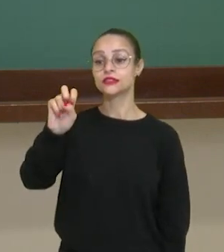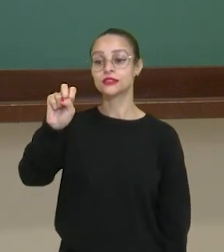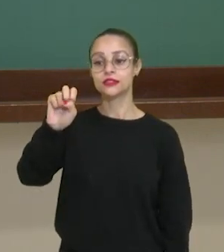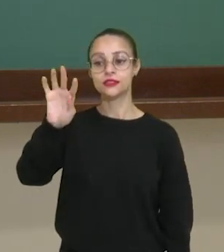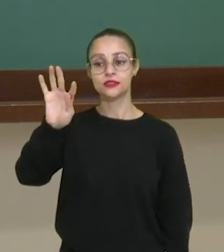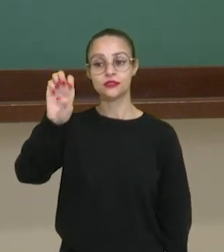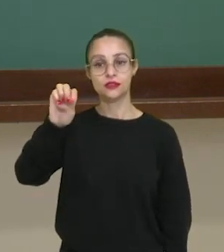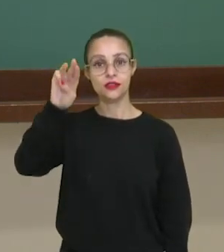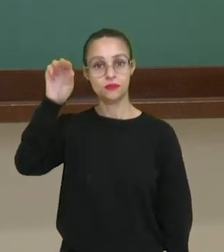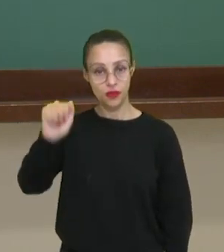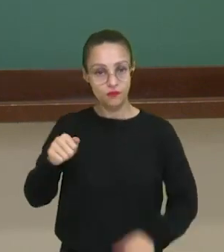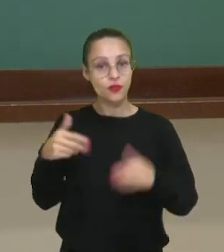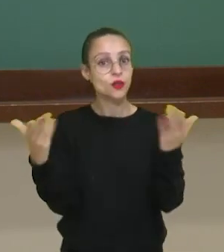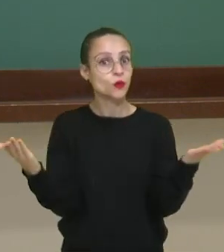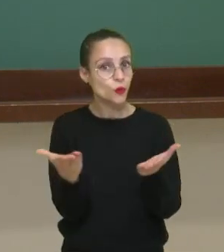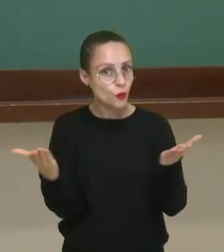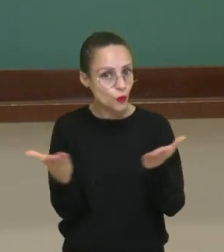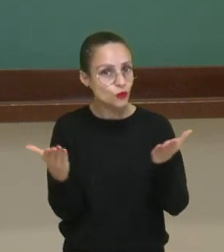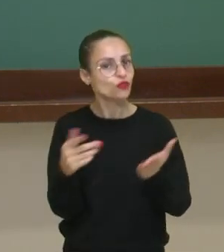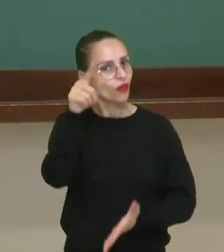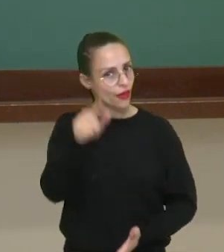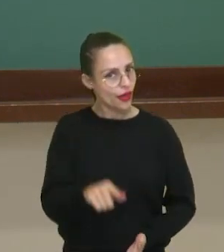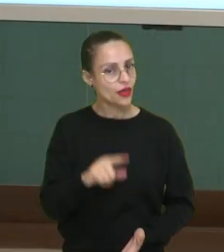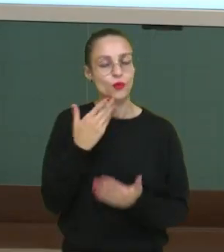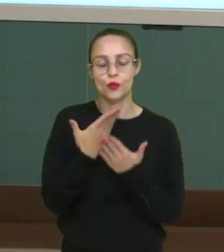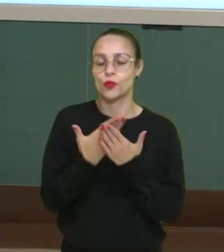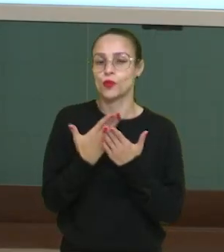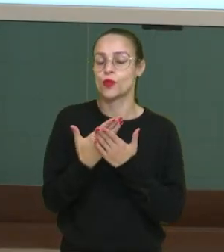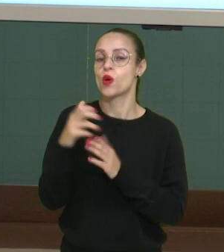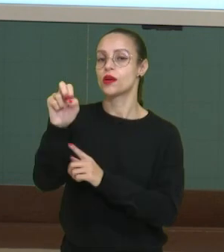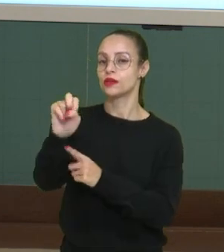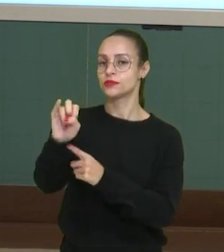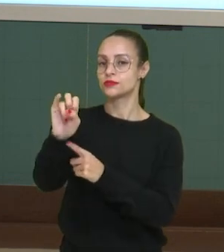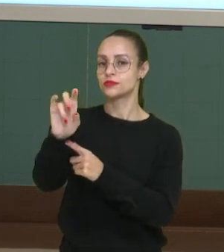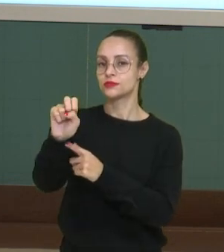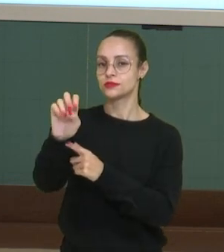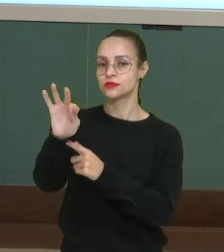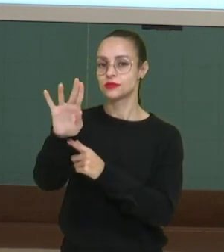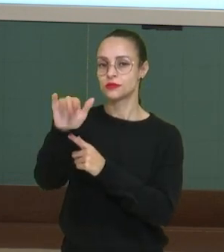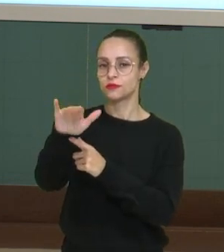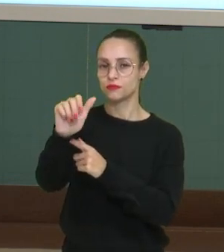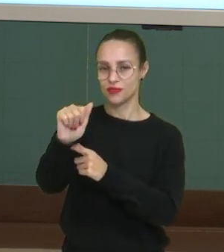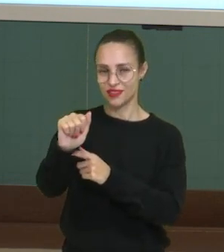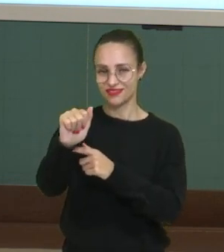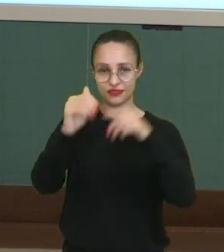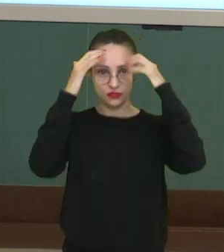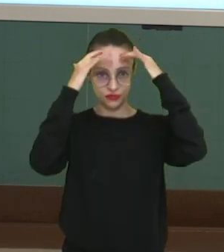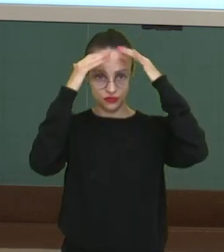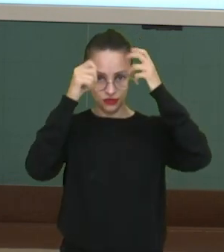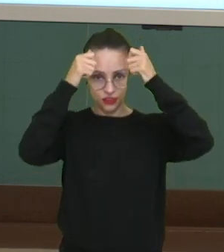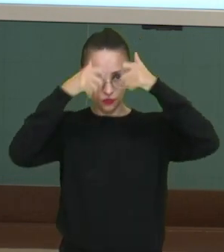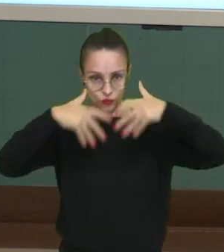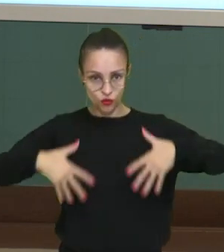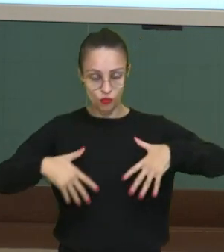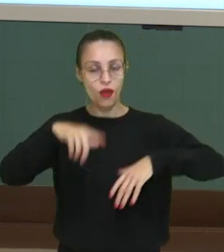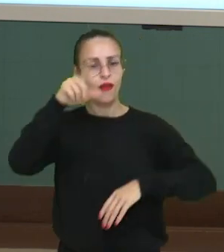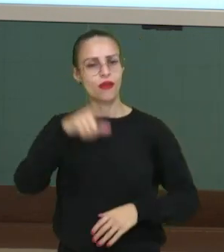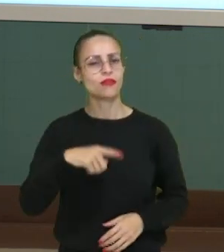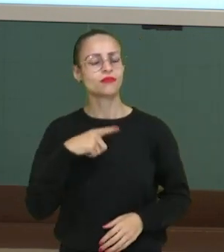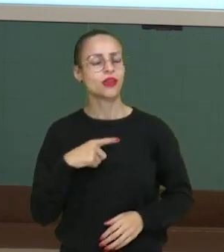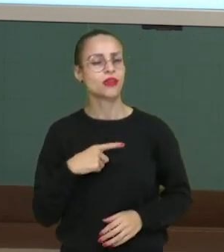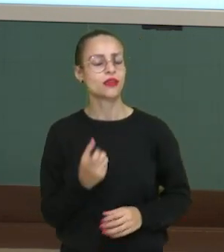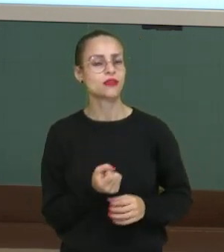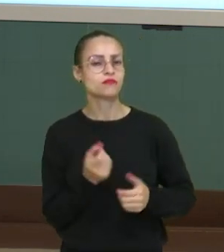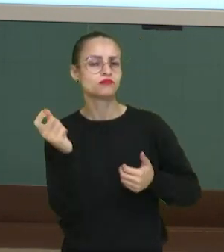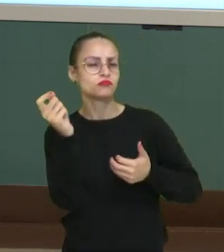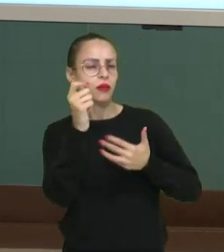num sistema, o sistema nervoso. E esse sistema é composto por alguns órgãos.